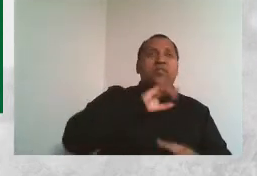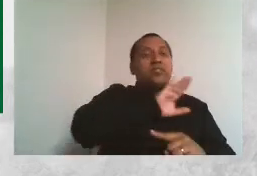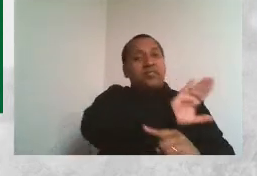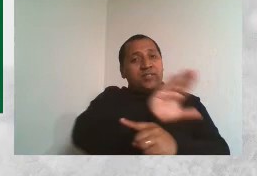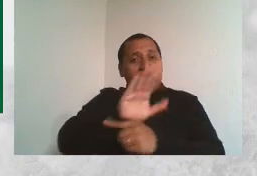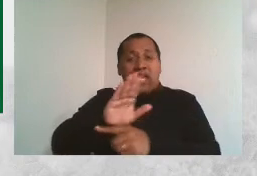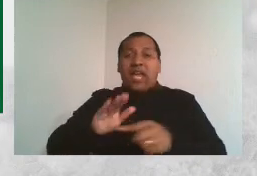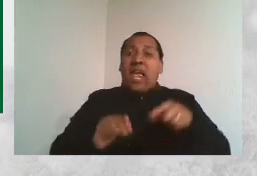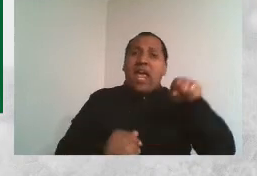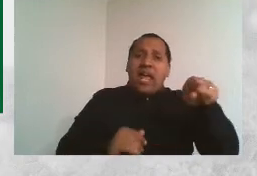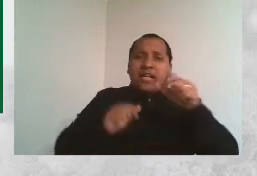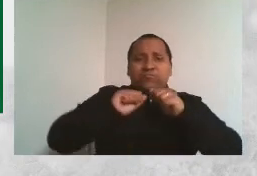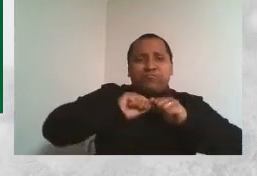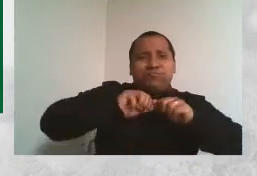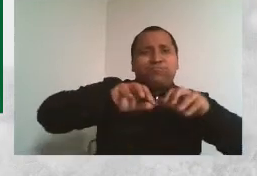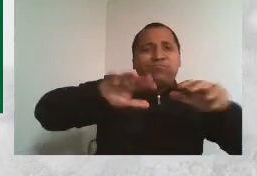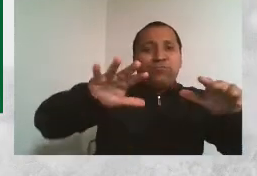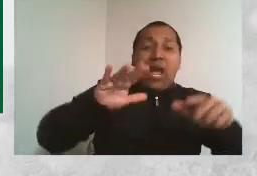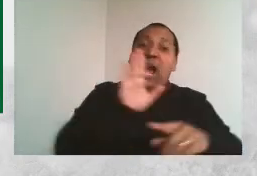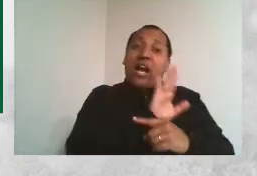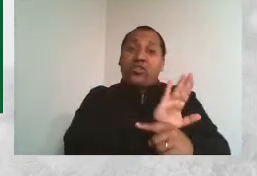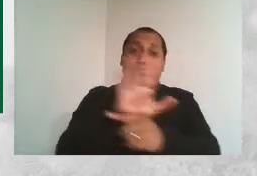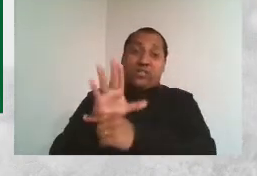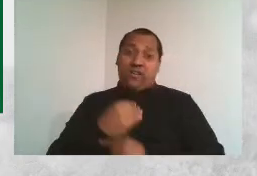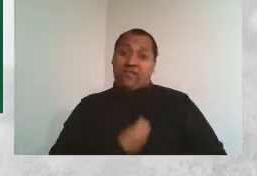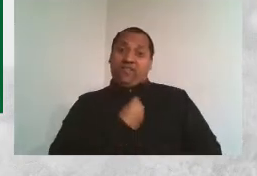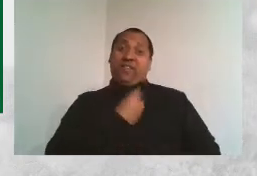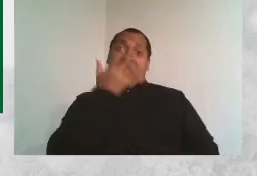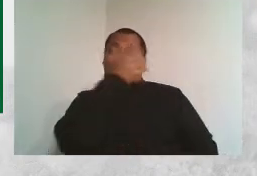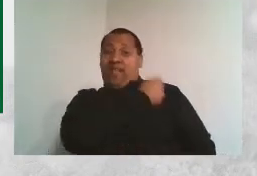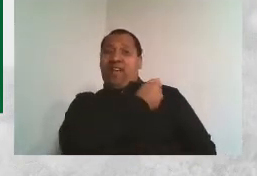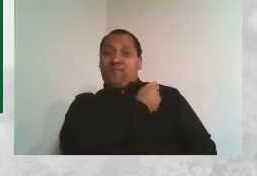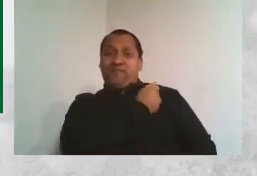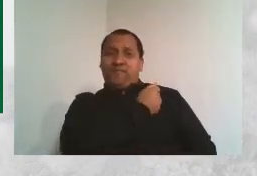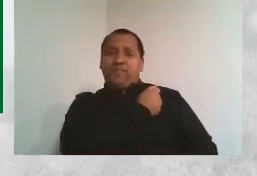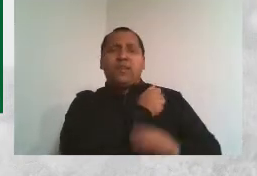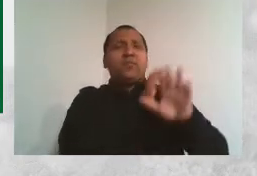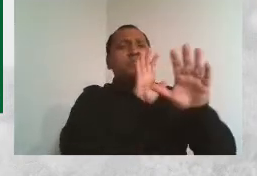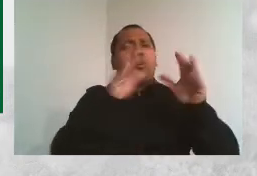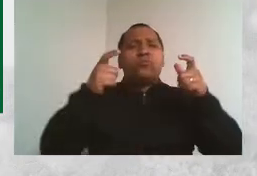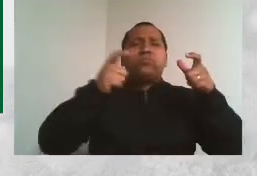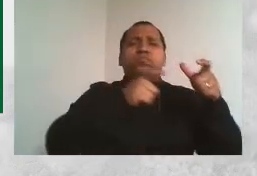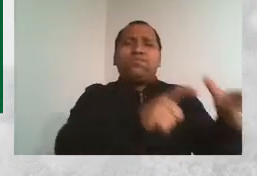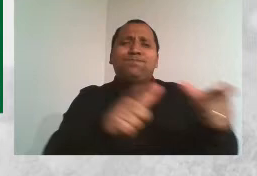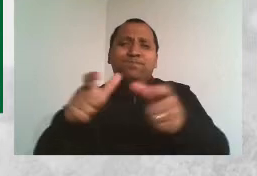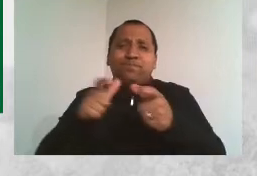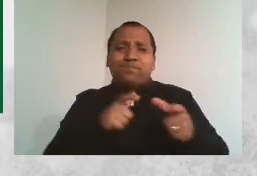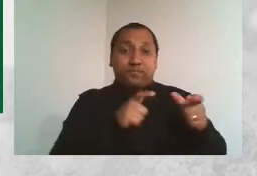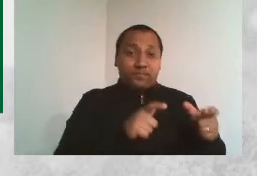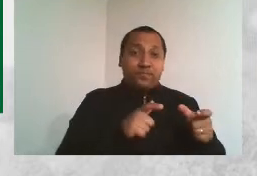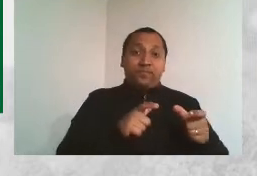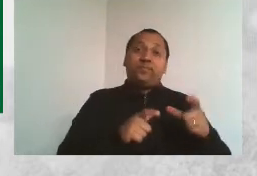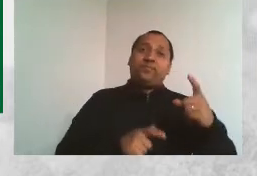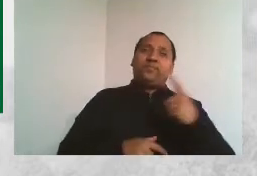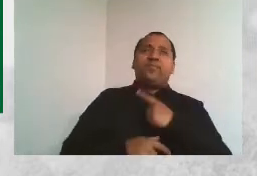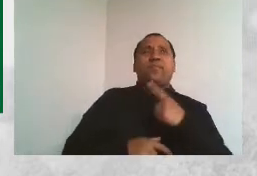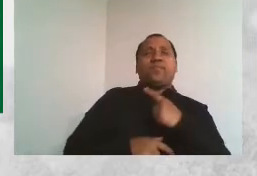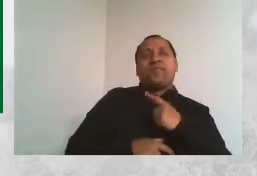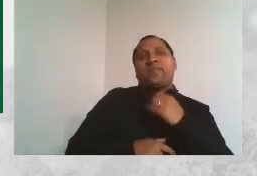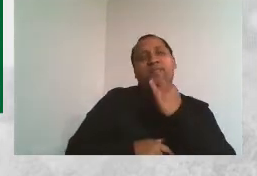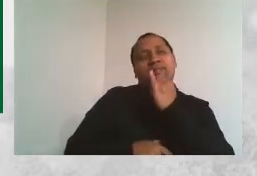transmissão e ajudam a salvar vidas. Então, todos os locais onde a gente tem, de uma